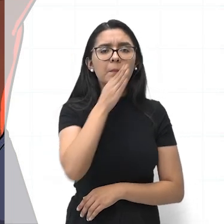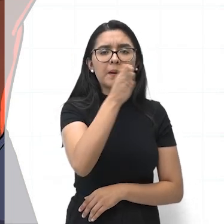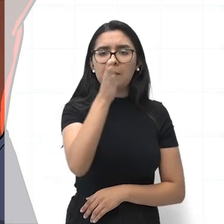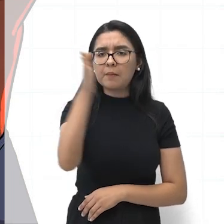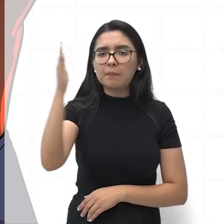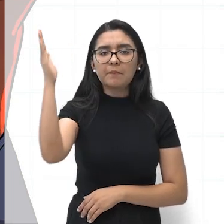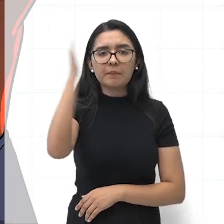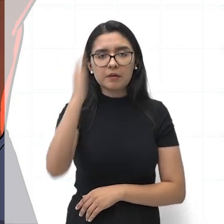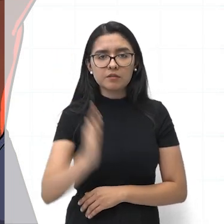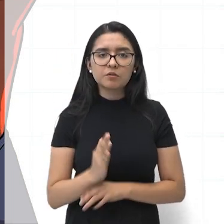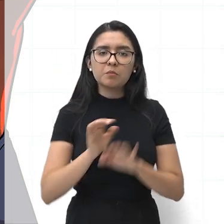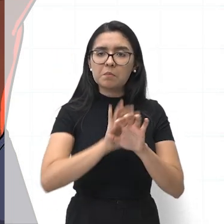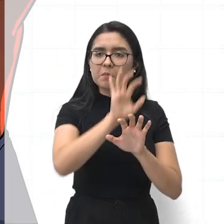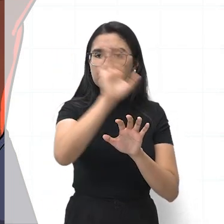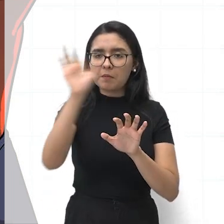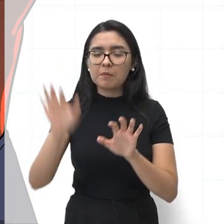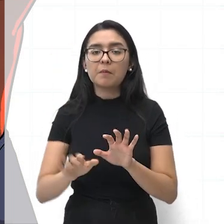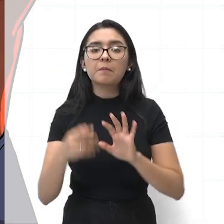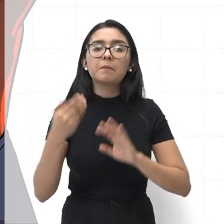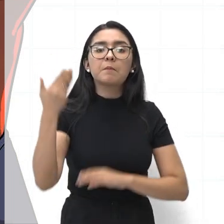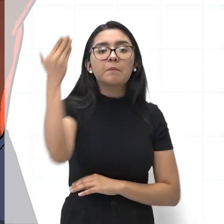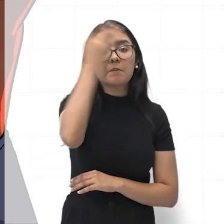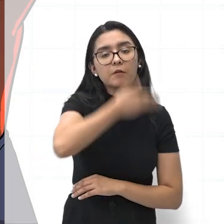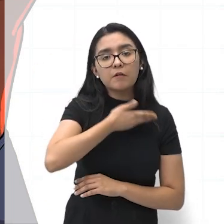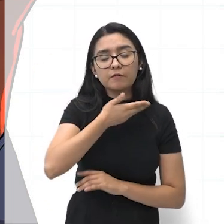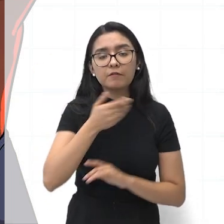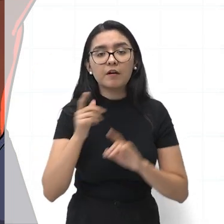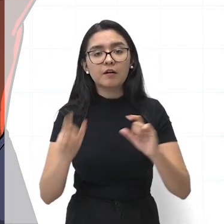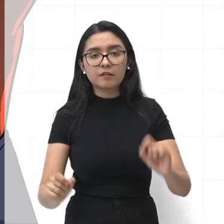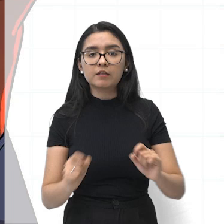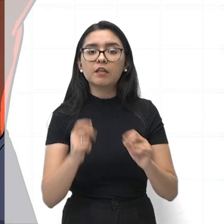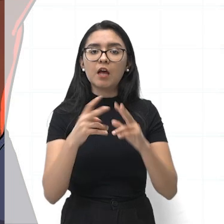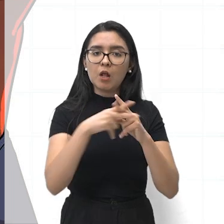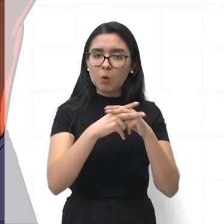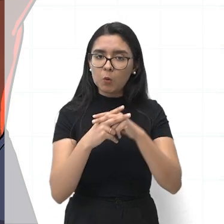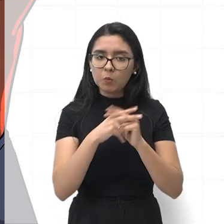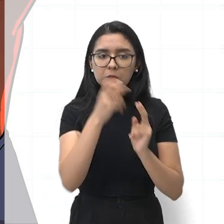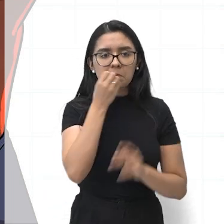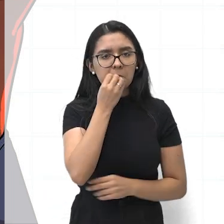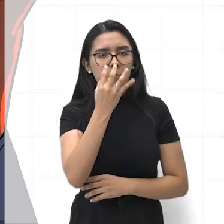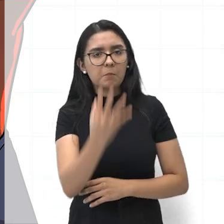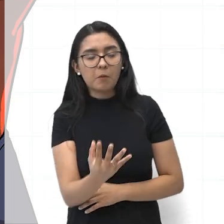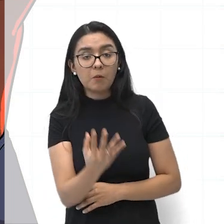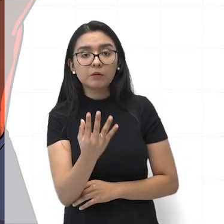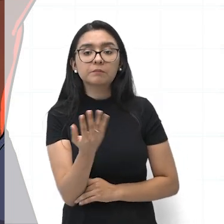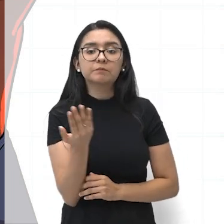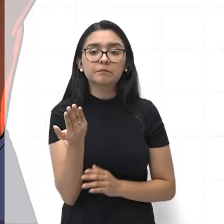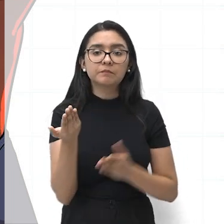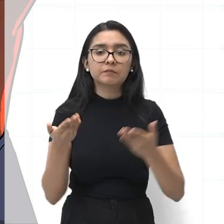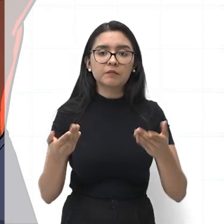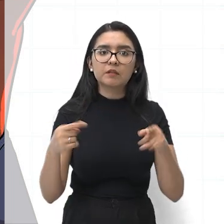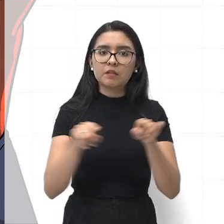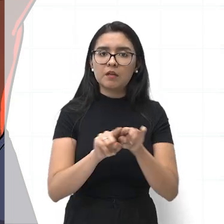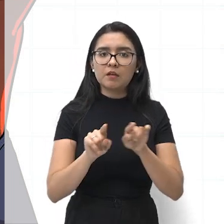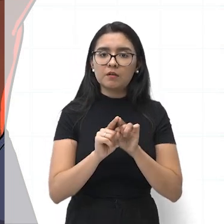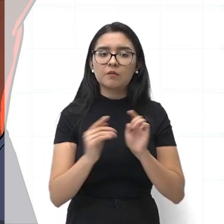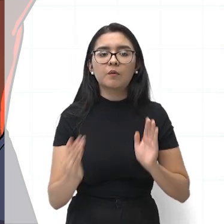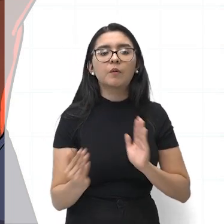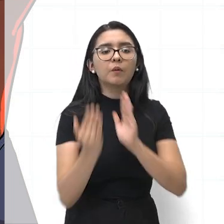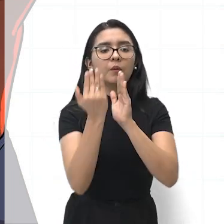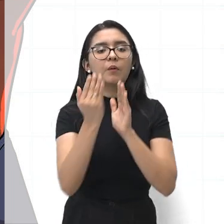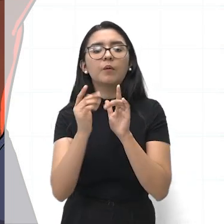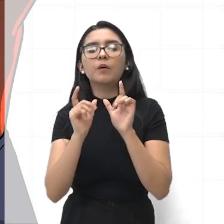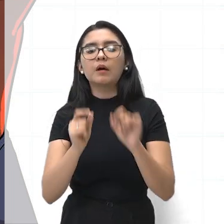Brasil inteiro com a missão de provar a eficiência de sua luta de origem, chegando a enfrentar o